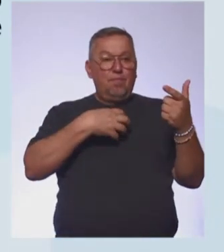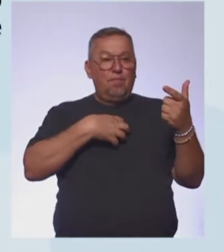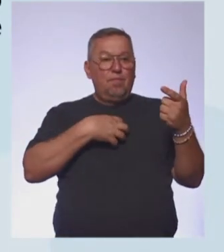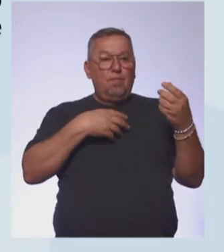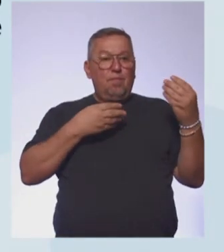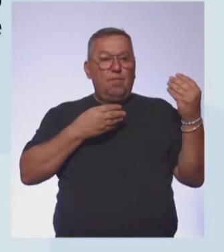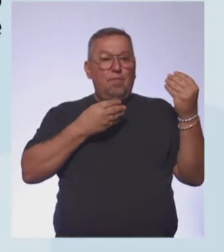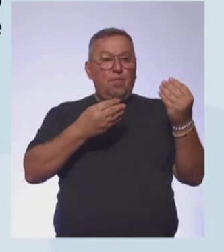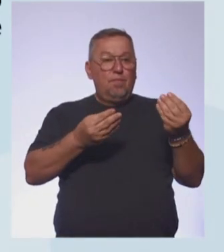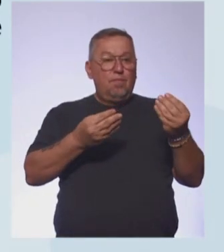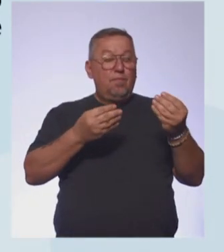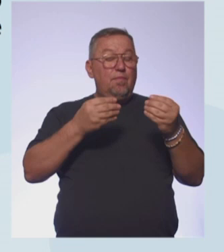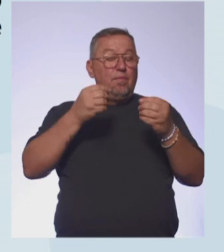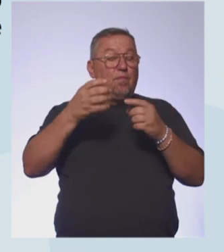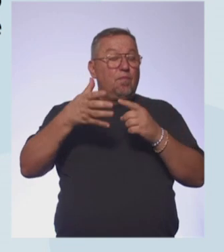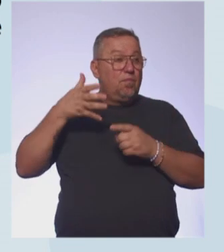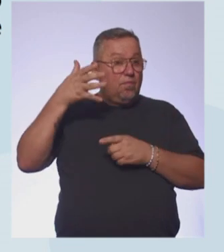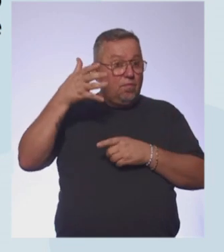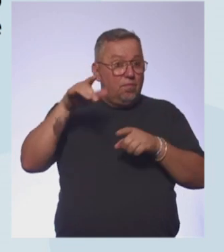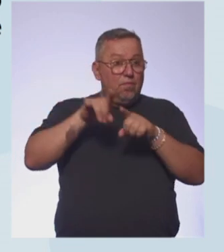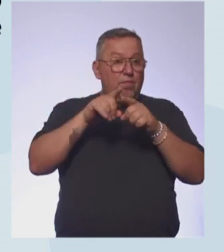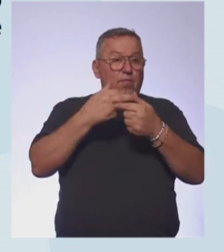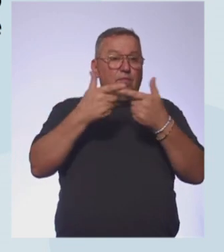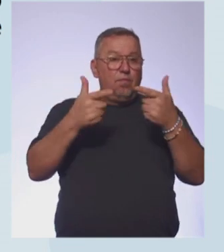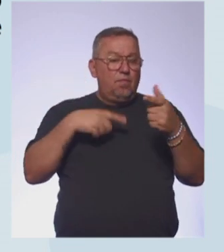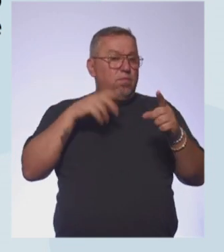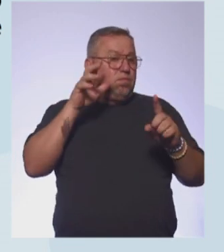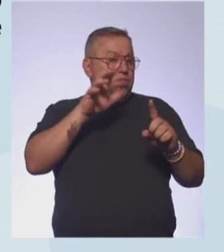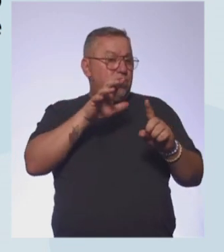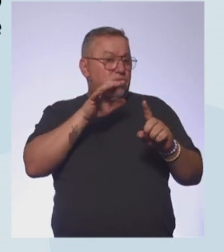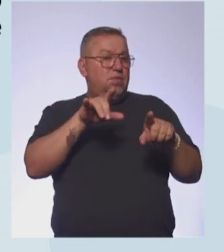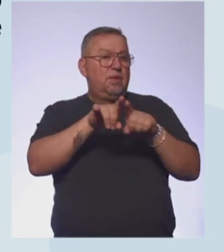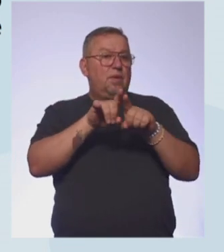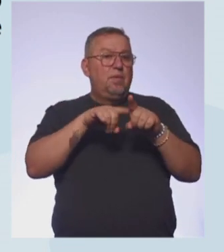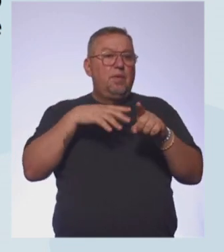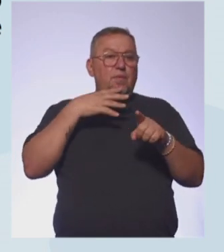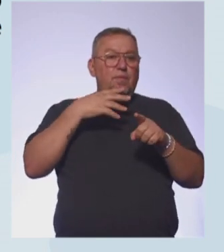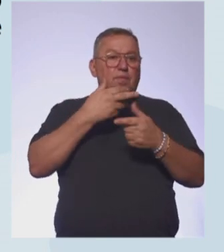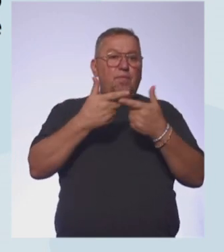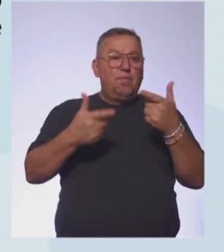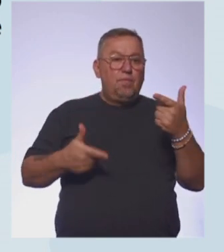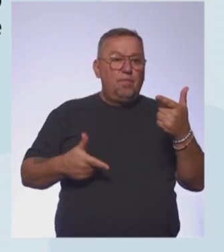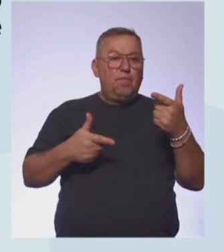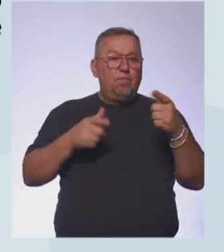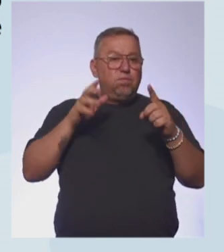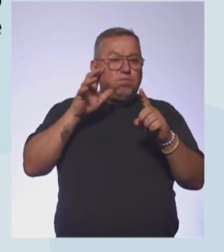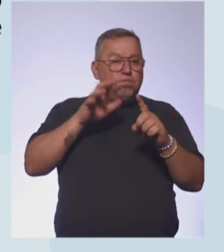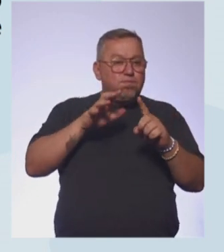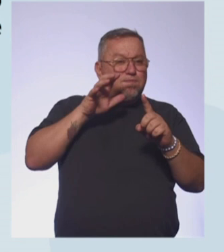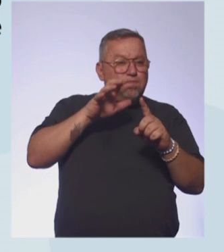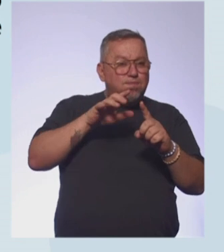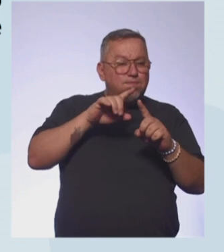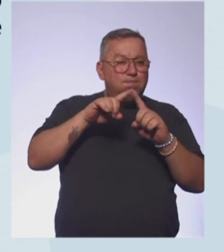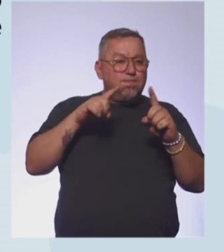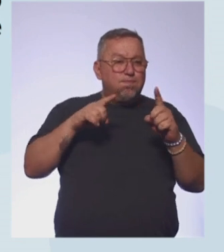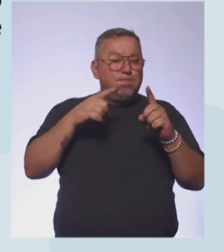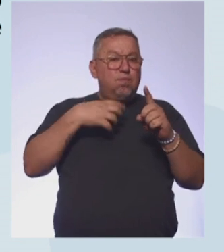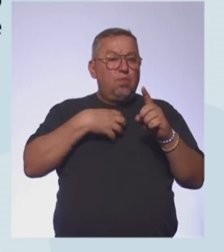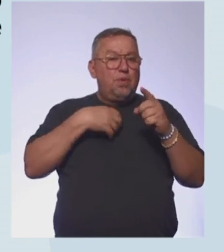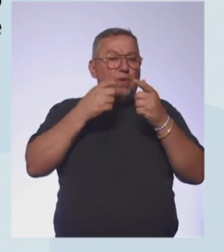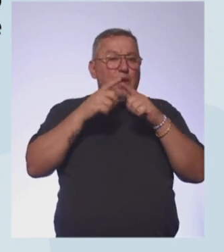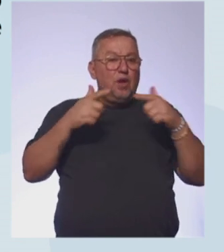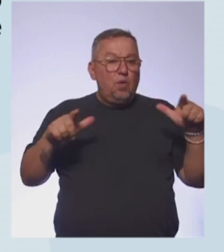pelos operadores discursivos e pelos elementos persuasivos e reconhecemos formas de convencimento, então, persuasão,